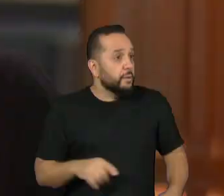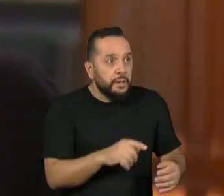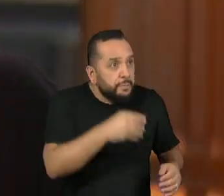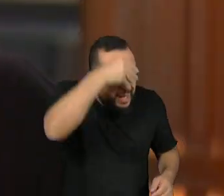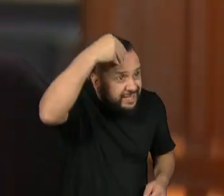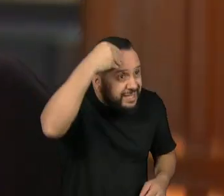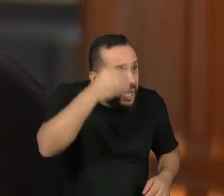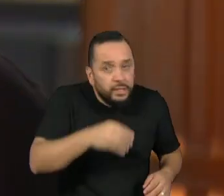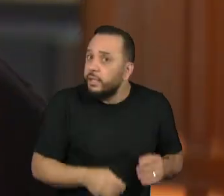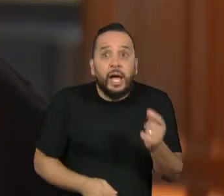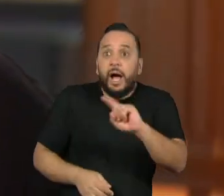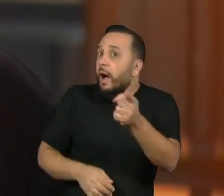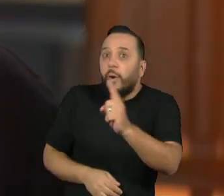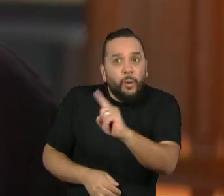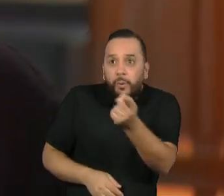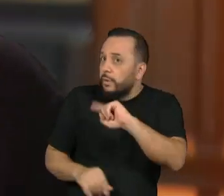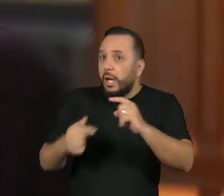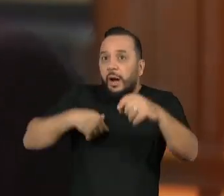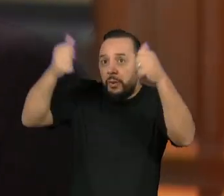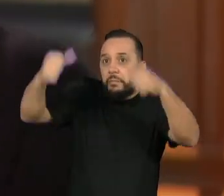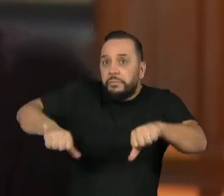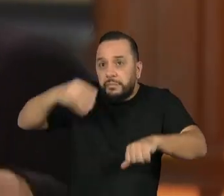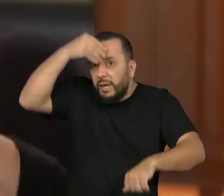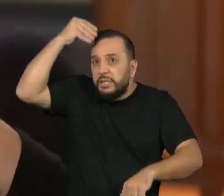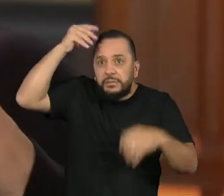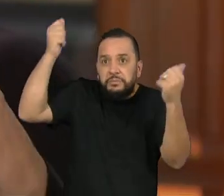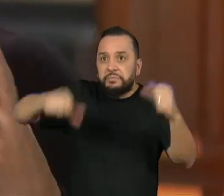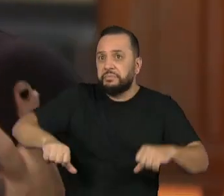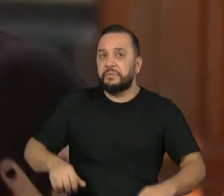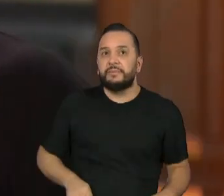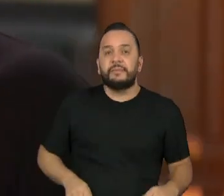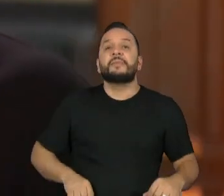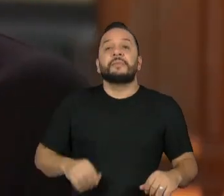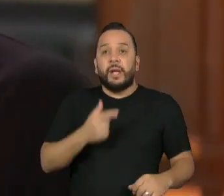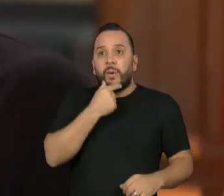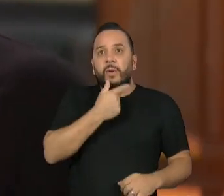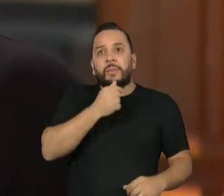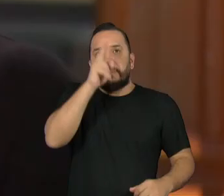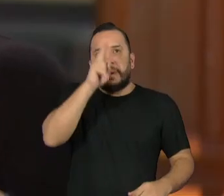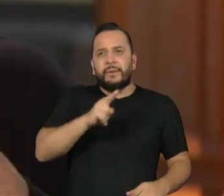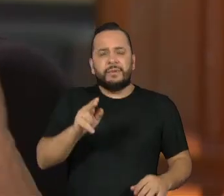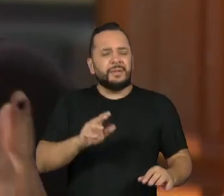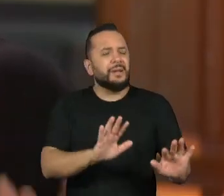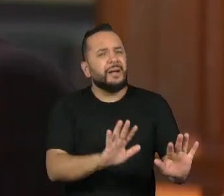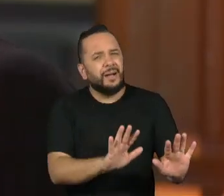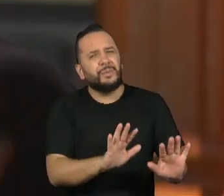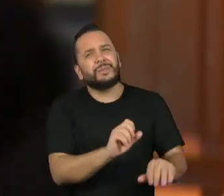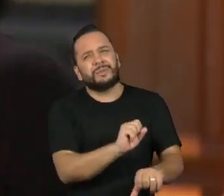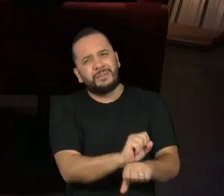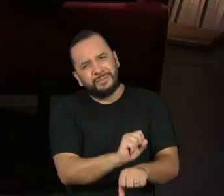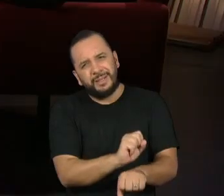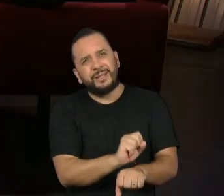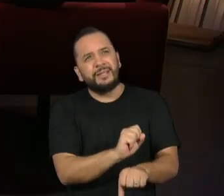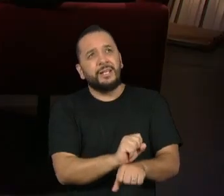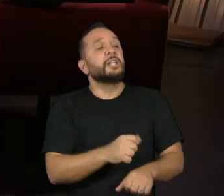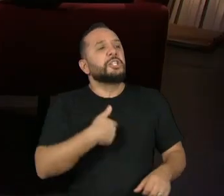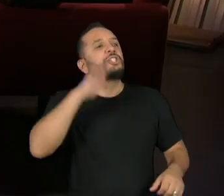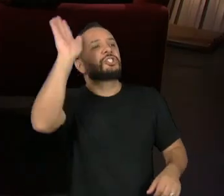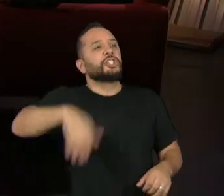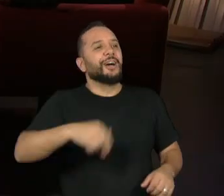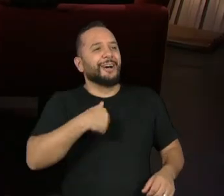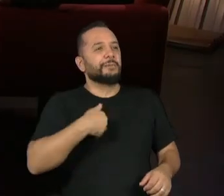foi batizada não teve como aí o dom Frei falou assim não eu acho que é melhor e é melhor chamar um